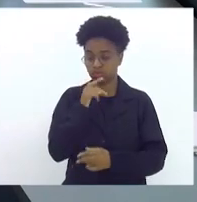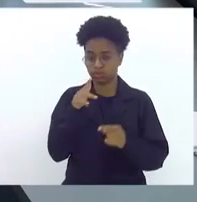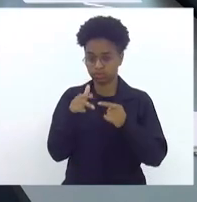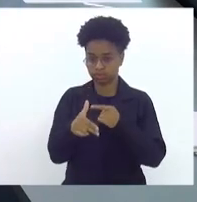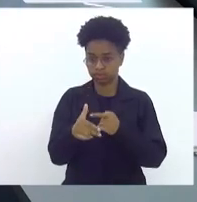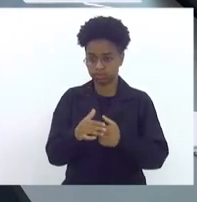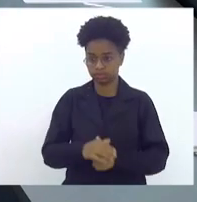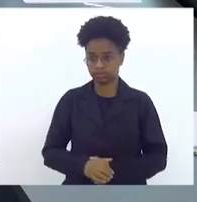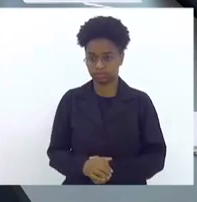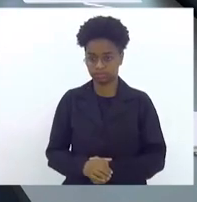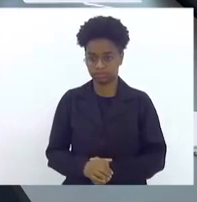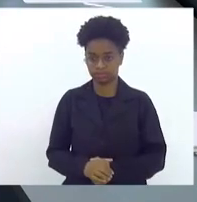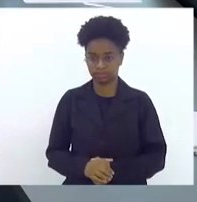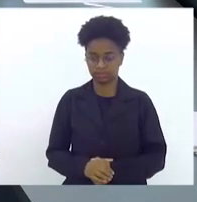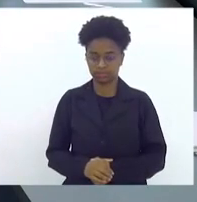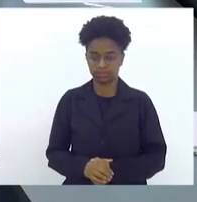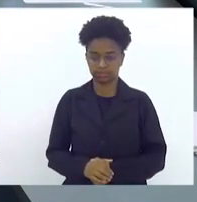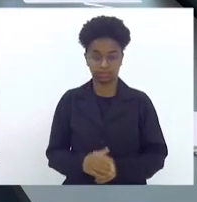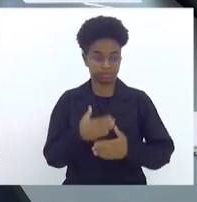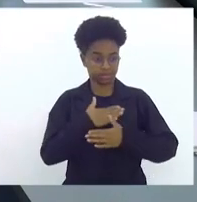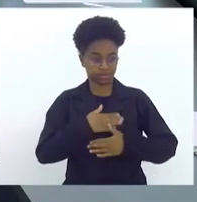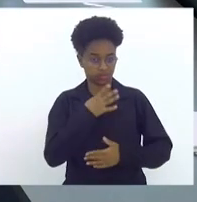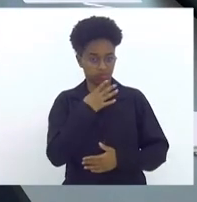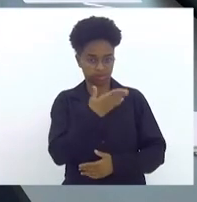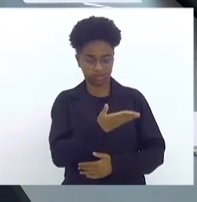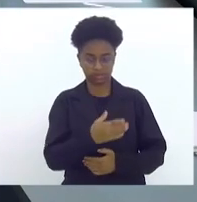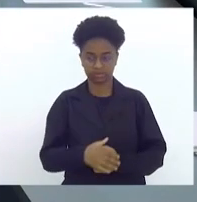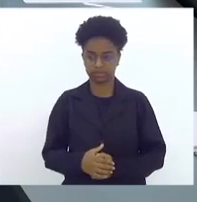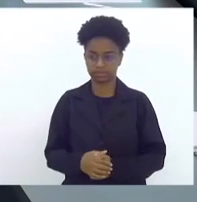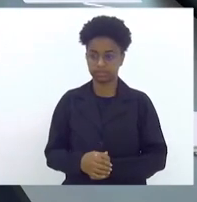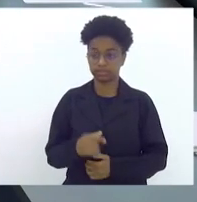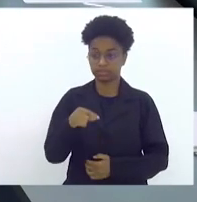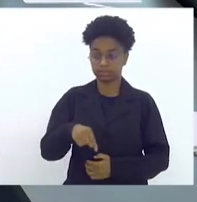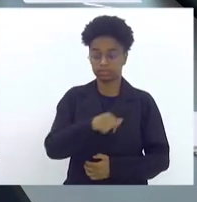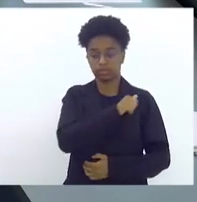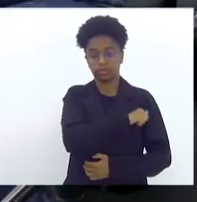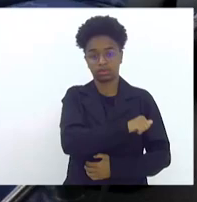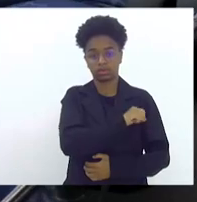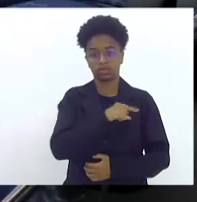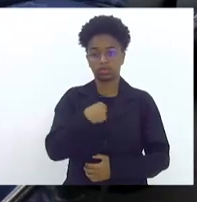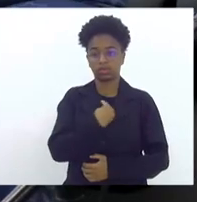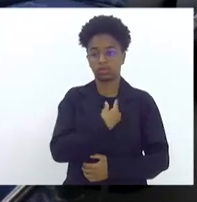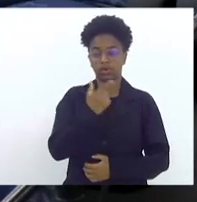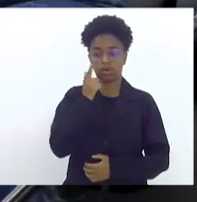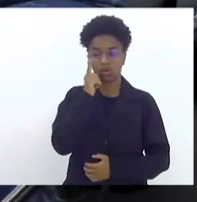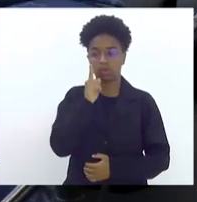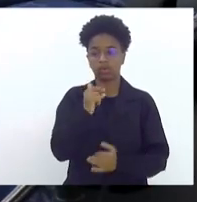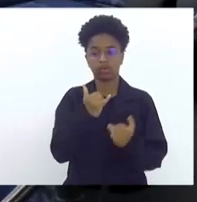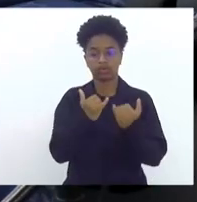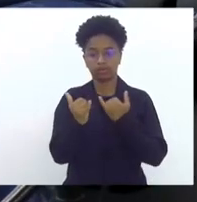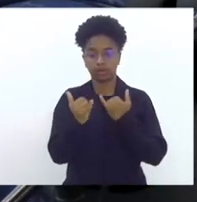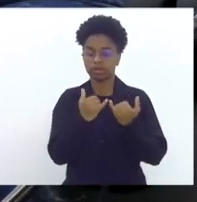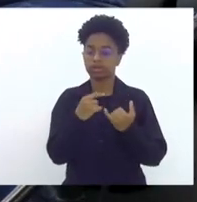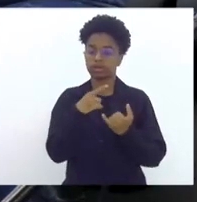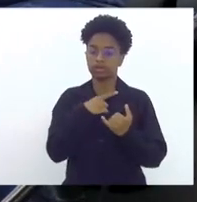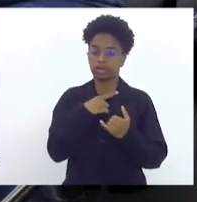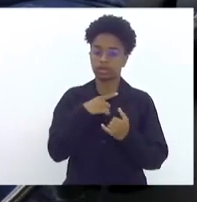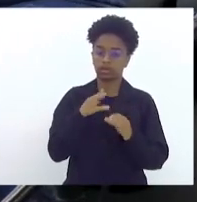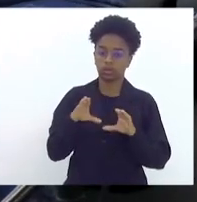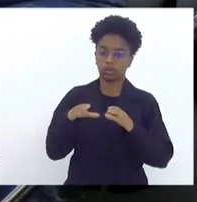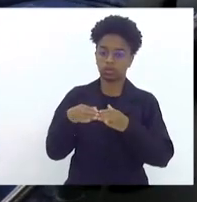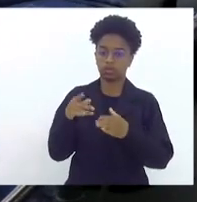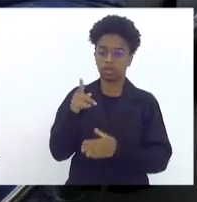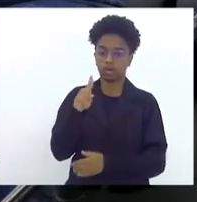interromper prazer conhecê-lo é no Rio de Janeiro conseguiu uma estatística que está aqui tanto das promotoria